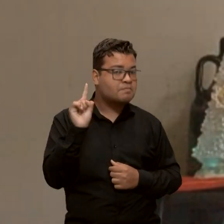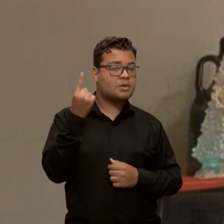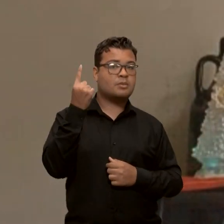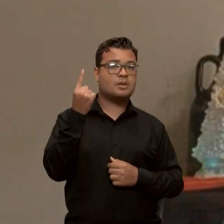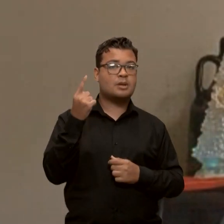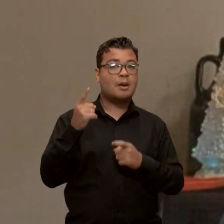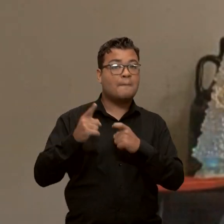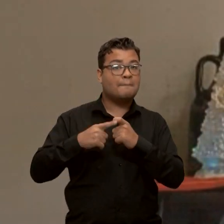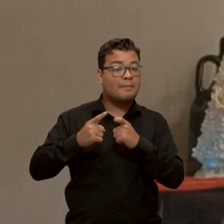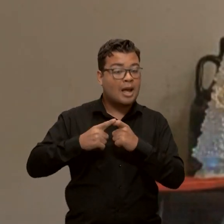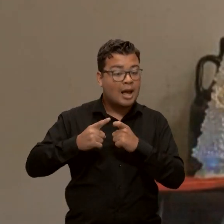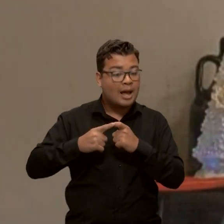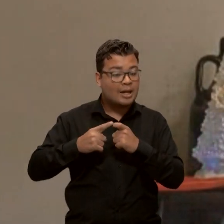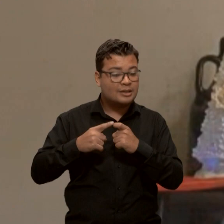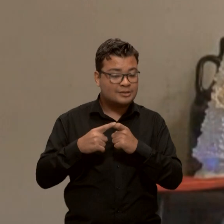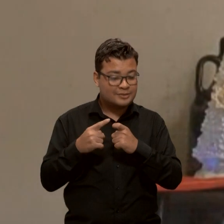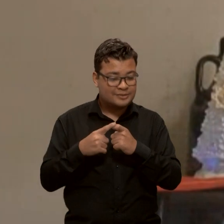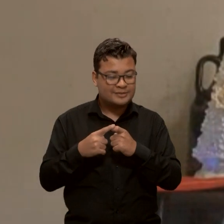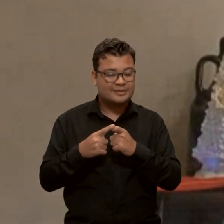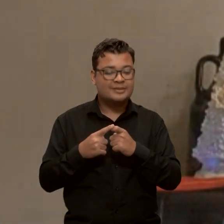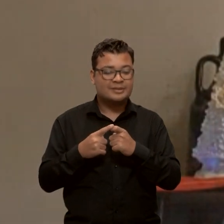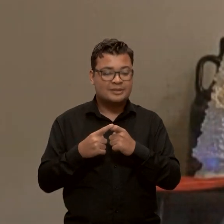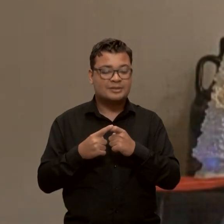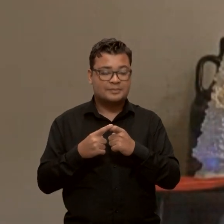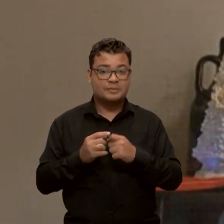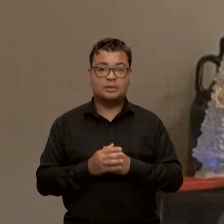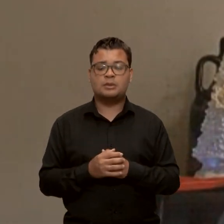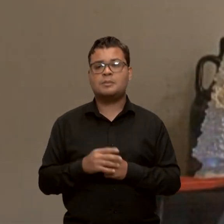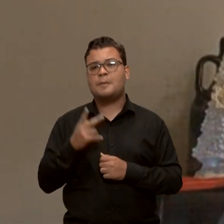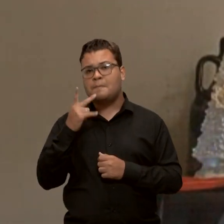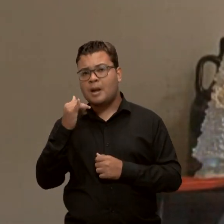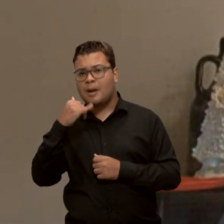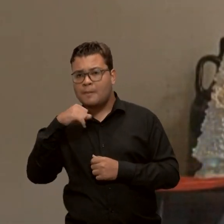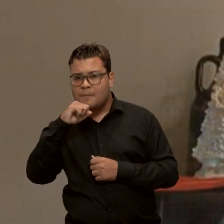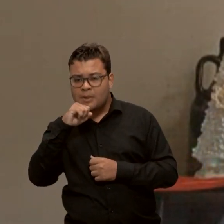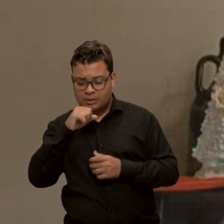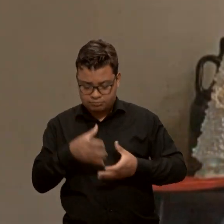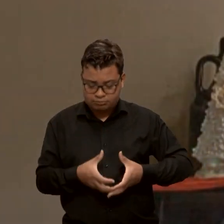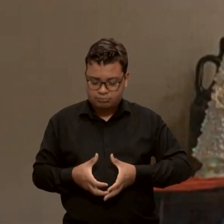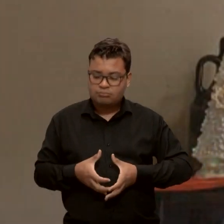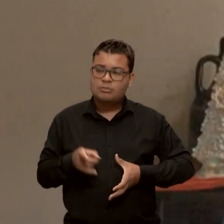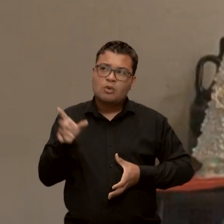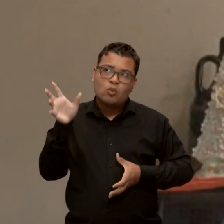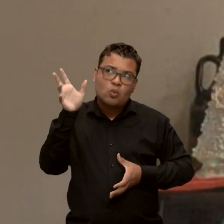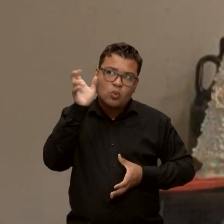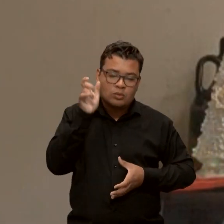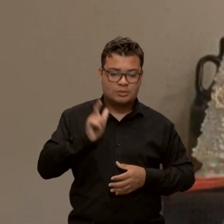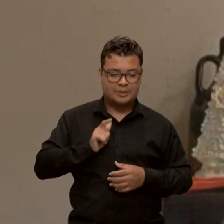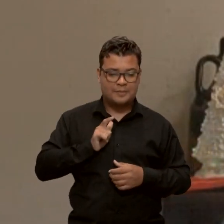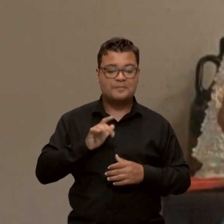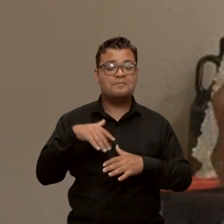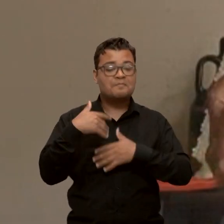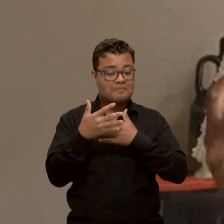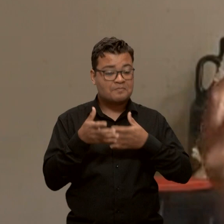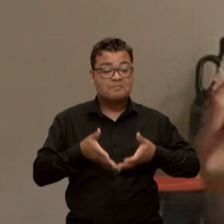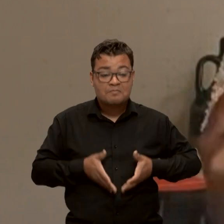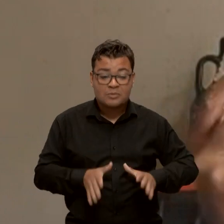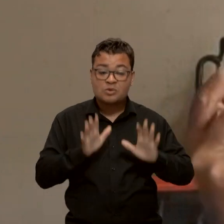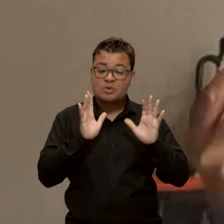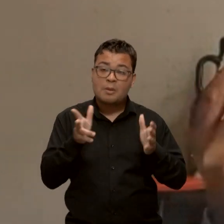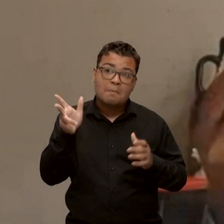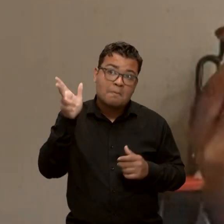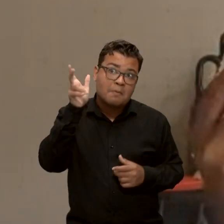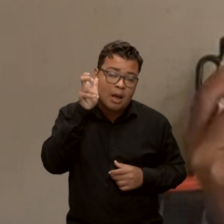mãe, o pai, que já vinham conversando até dentro da barriga. Entrou esse som, conecta aqui dentro. Se a gente